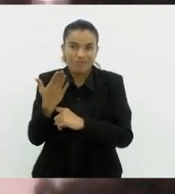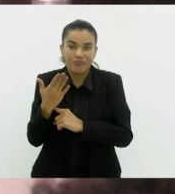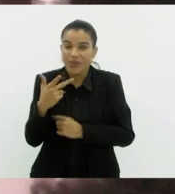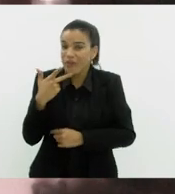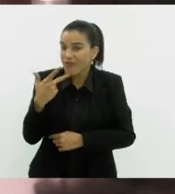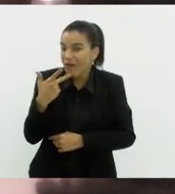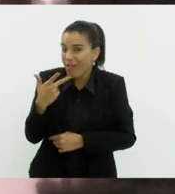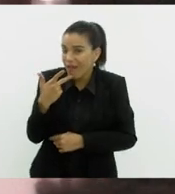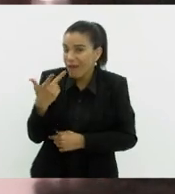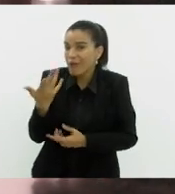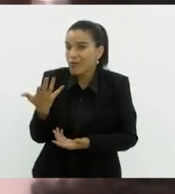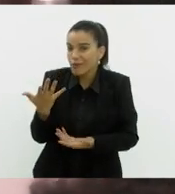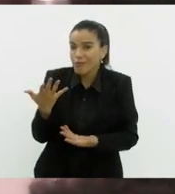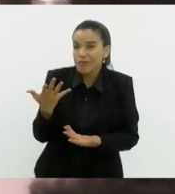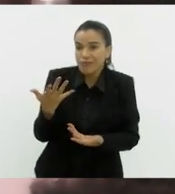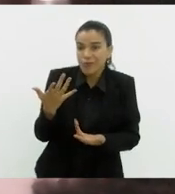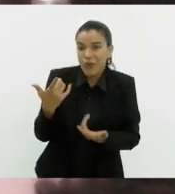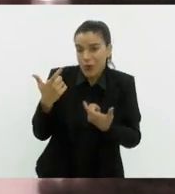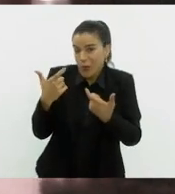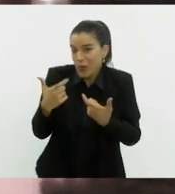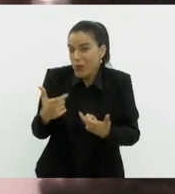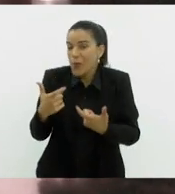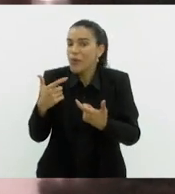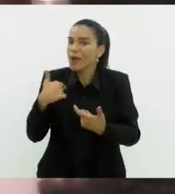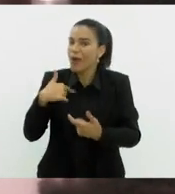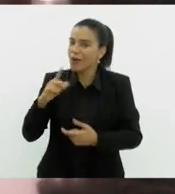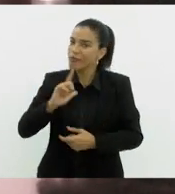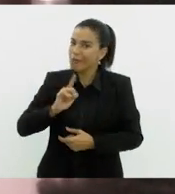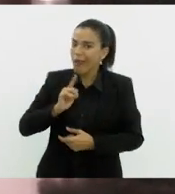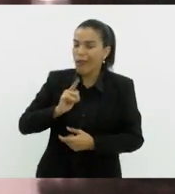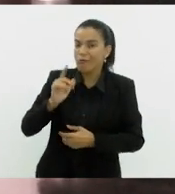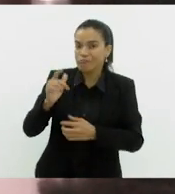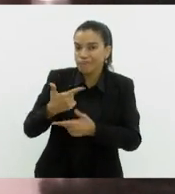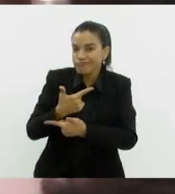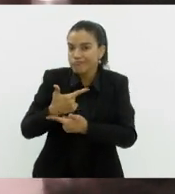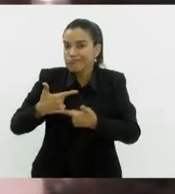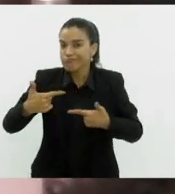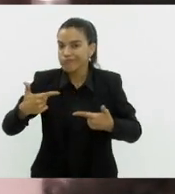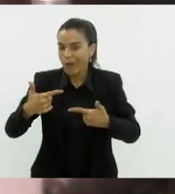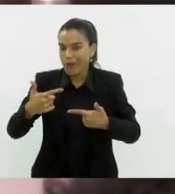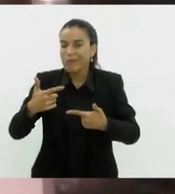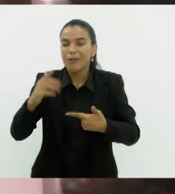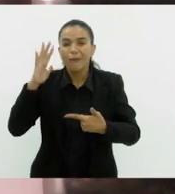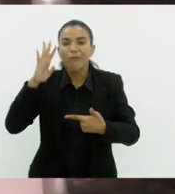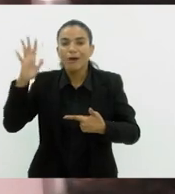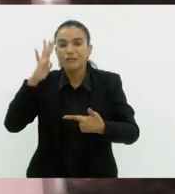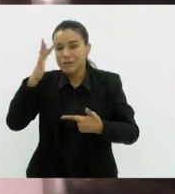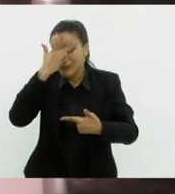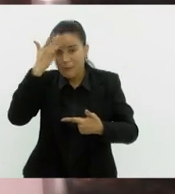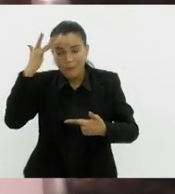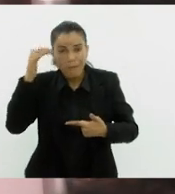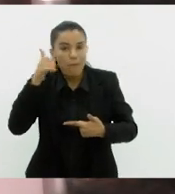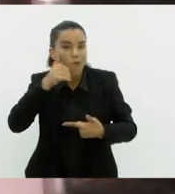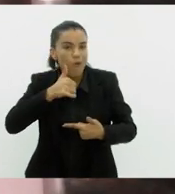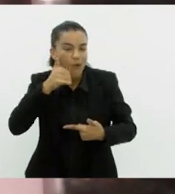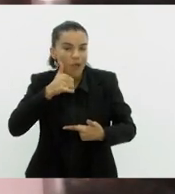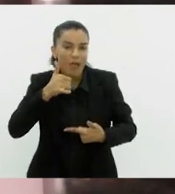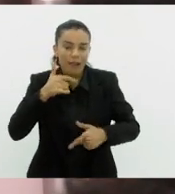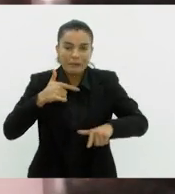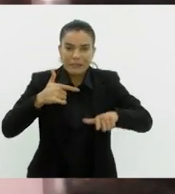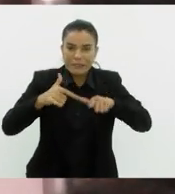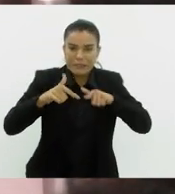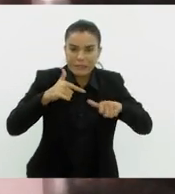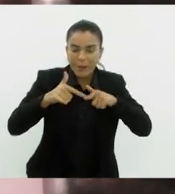de uma posição ainda com privilégios dentro da sociedade. Imagina mulheres que têm trabalhos altamente